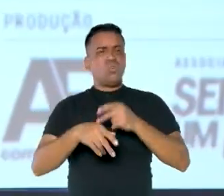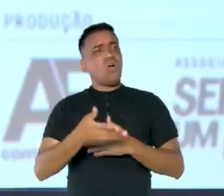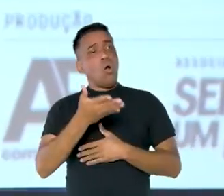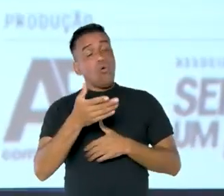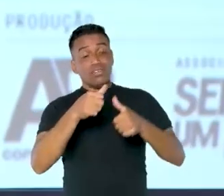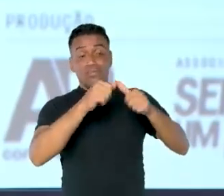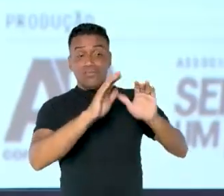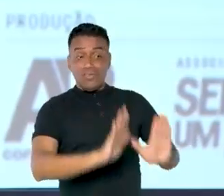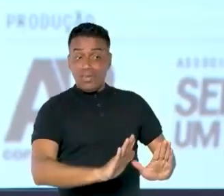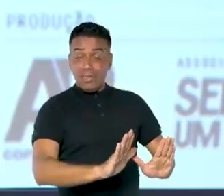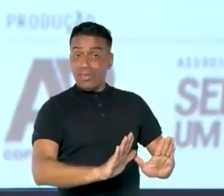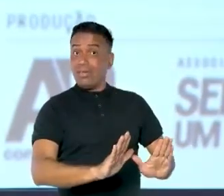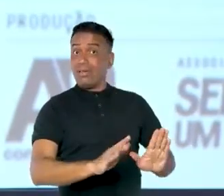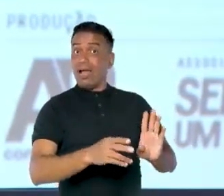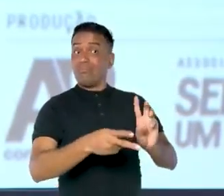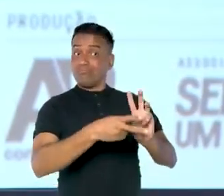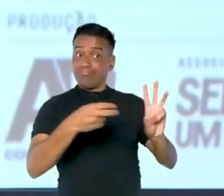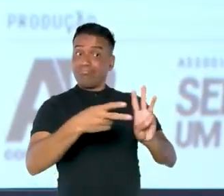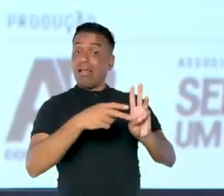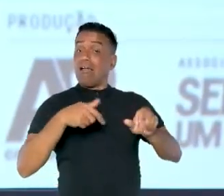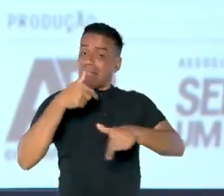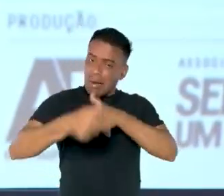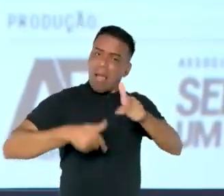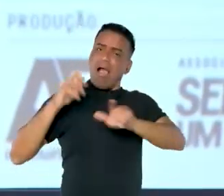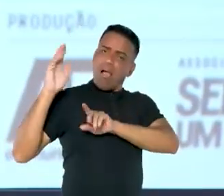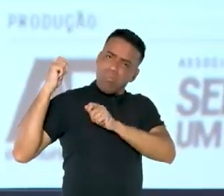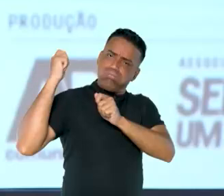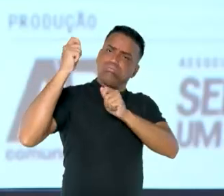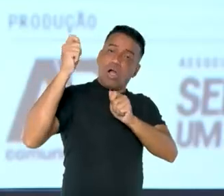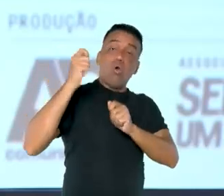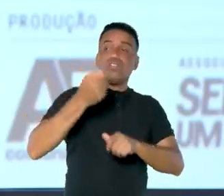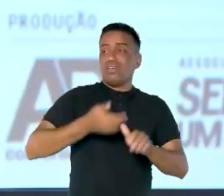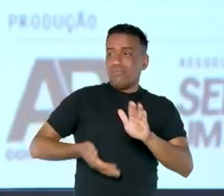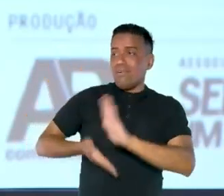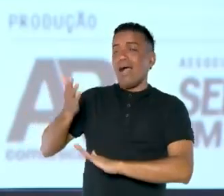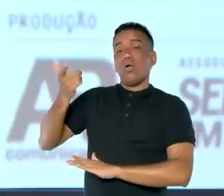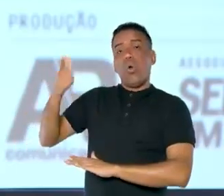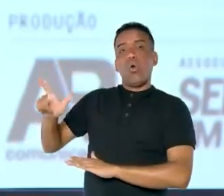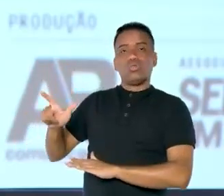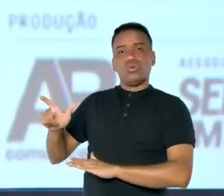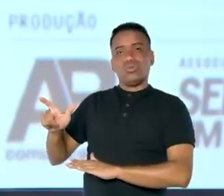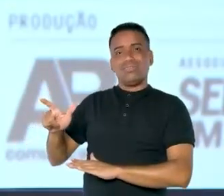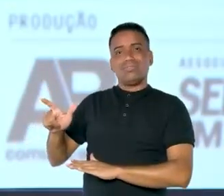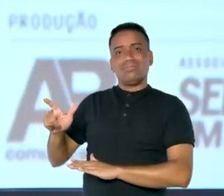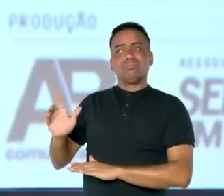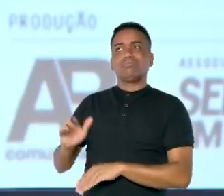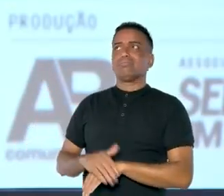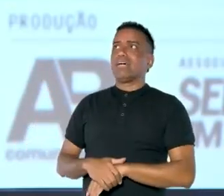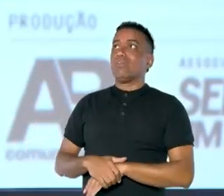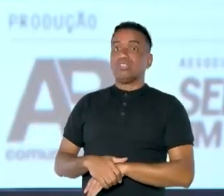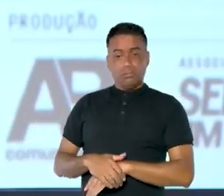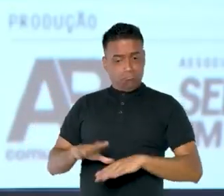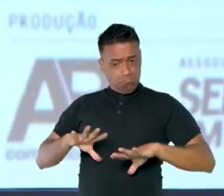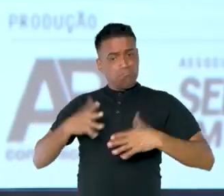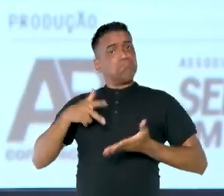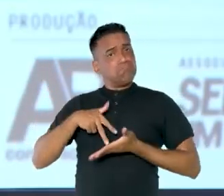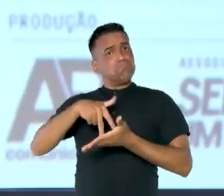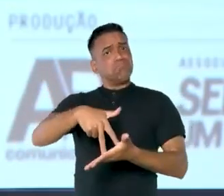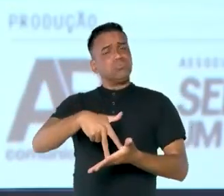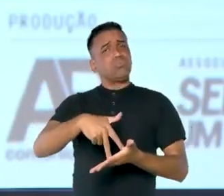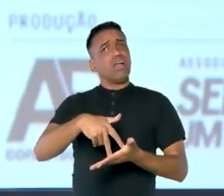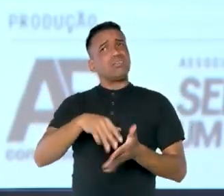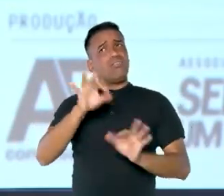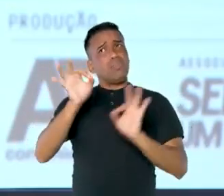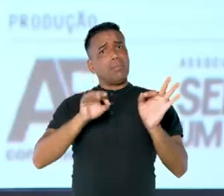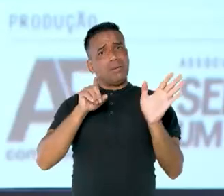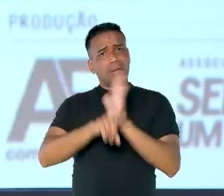fica aqui, seja uma ativista, ou você vai para esse outro caminho. E você cruza essa ponte. E hoje, né, eu já estava aqui me preparando para perguntar,